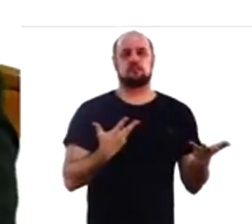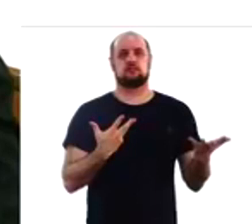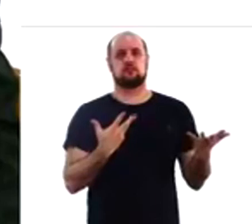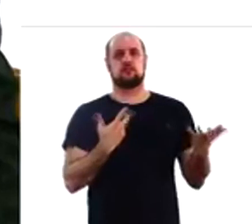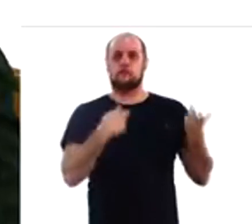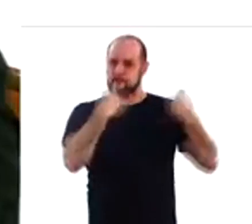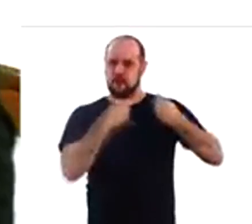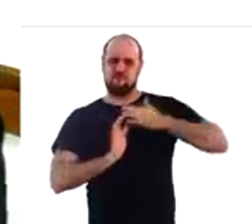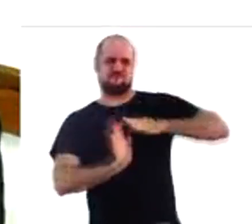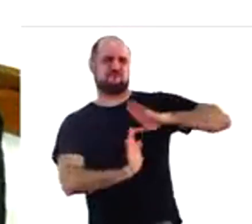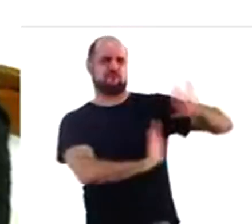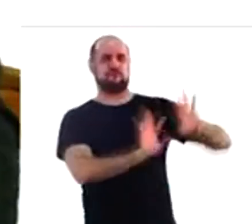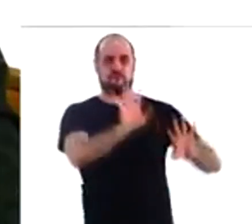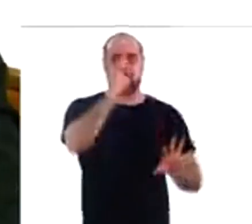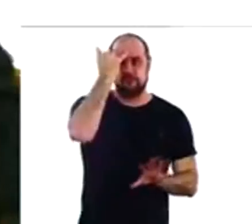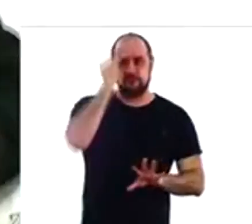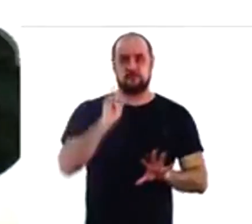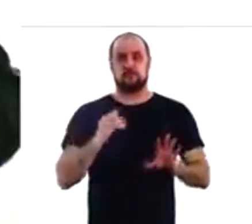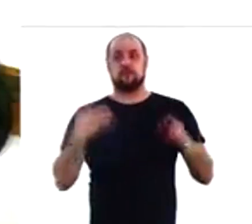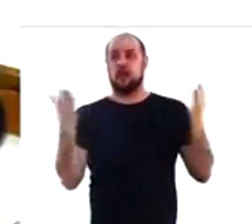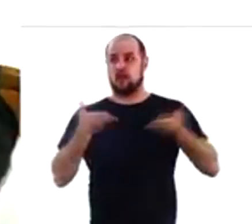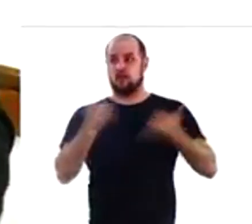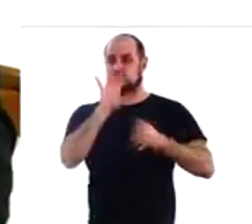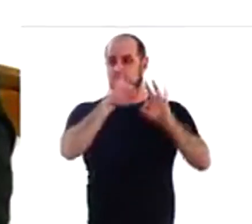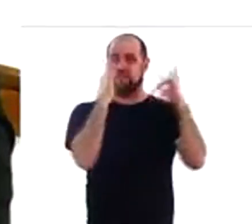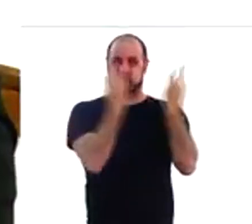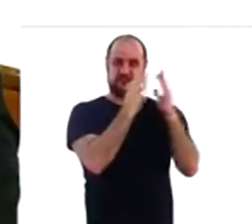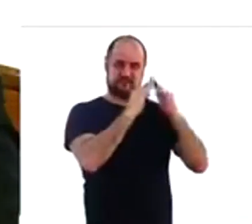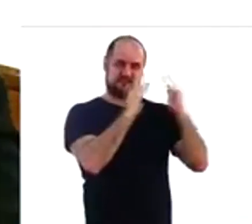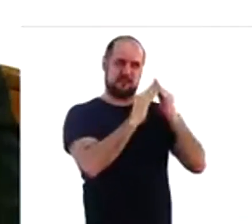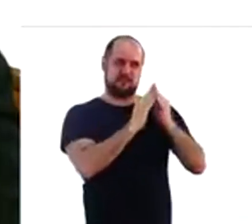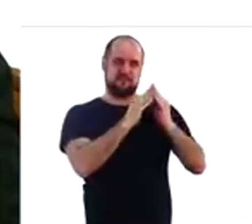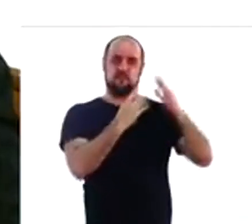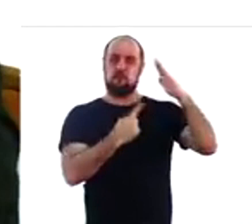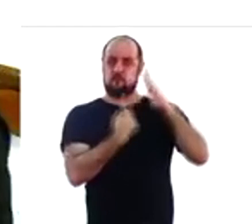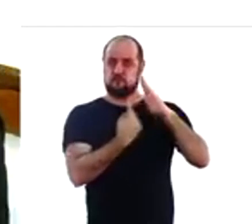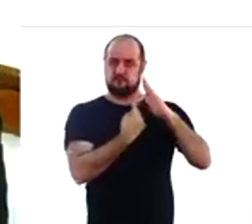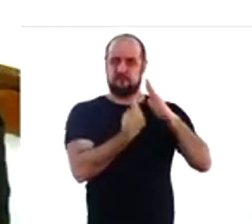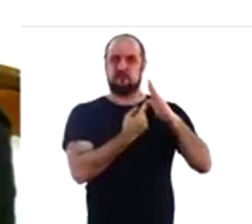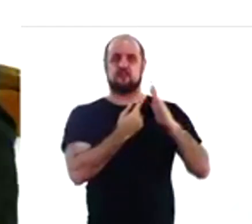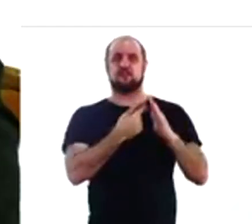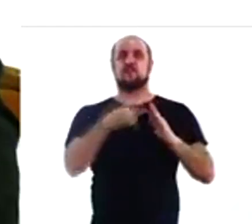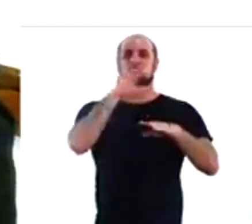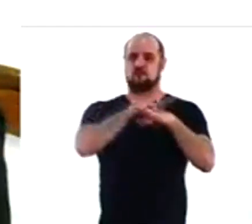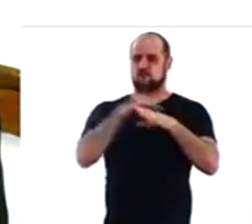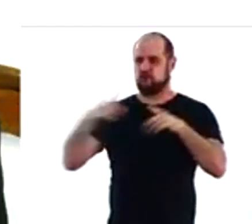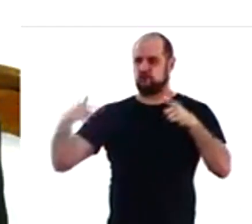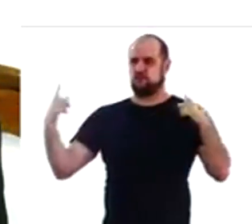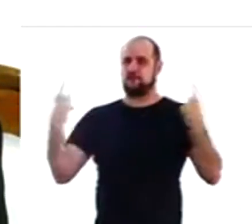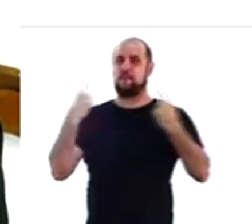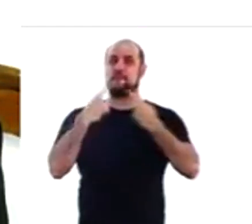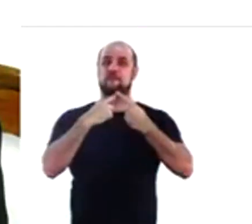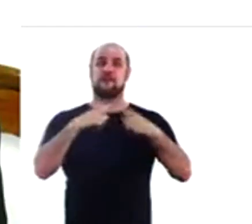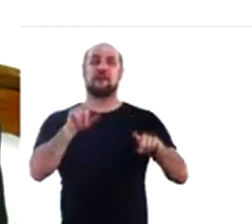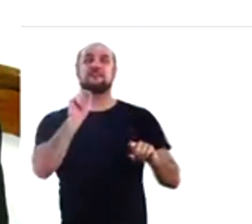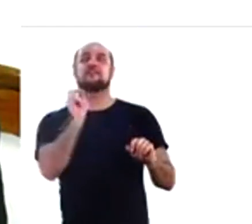dado atual, confinamento, muitas famílias em casas, número crescente, agressão de maridos para